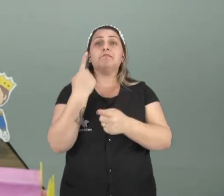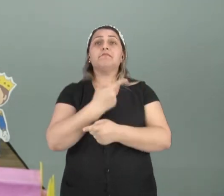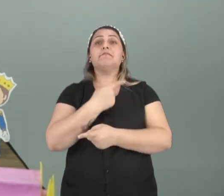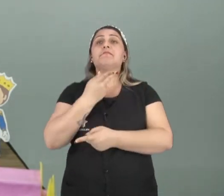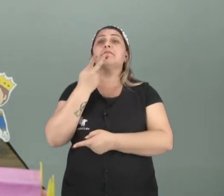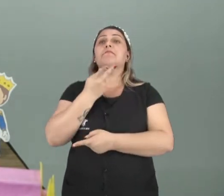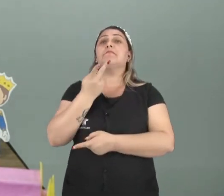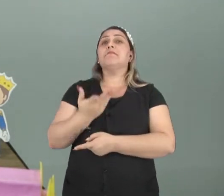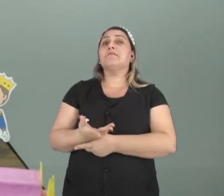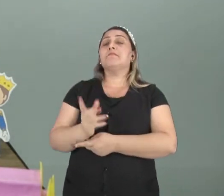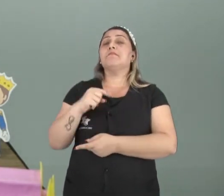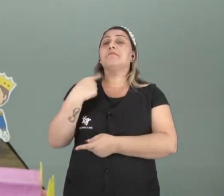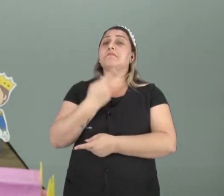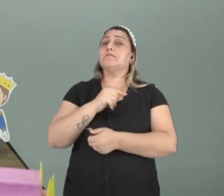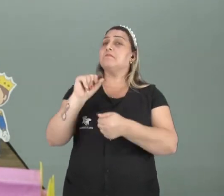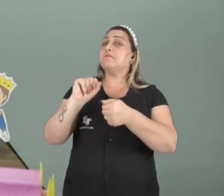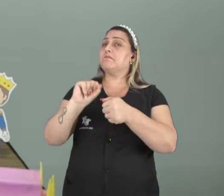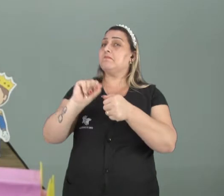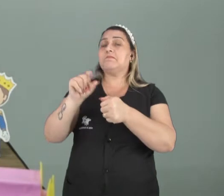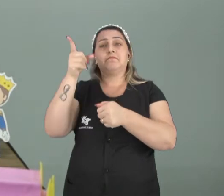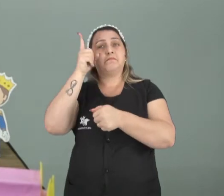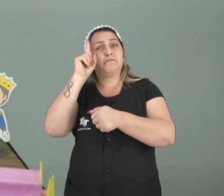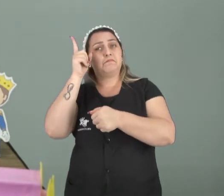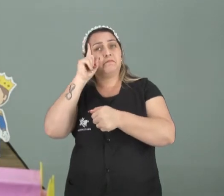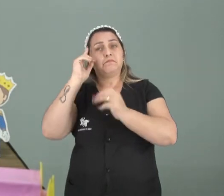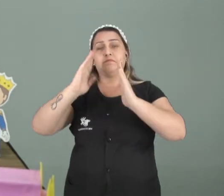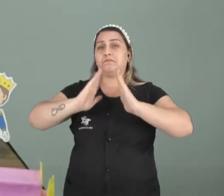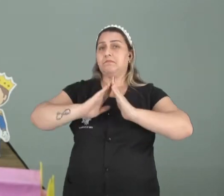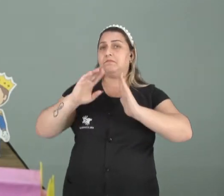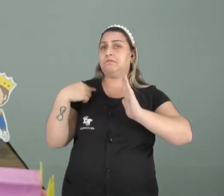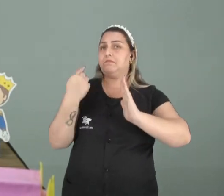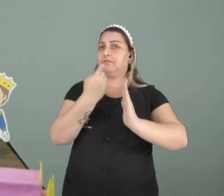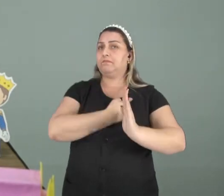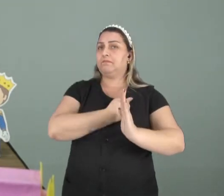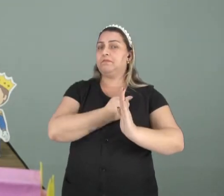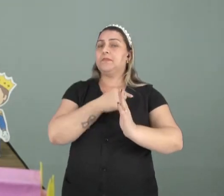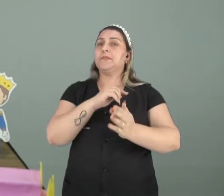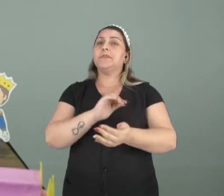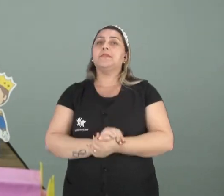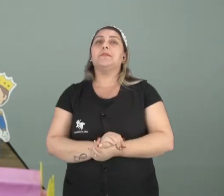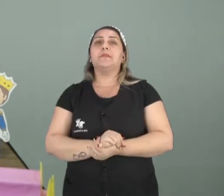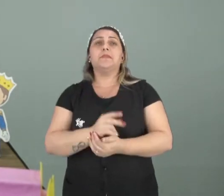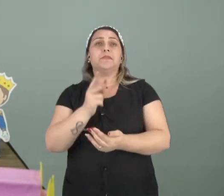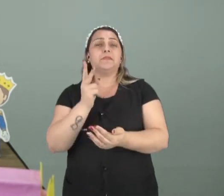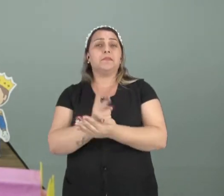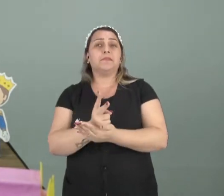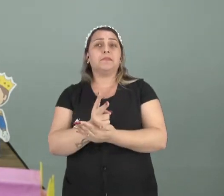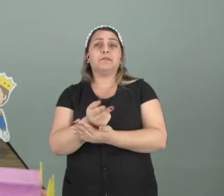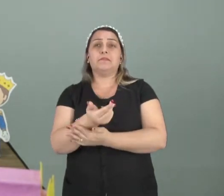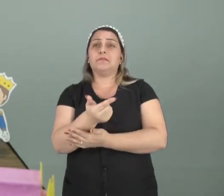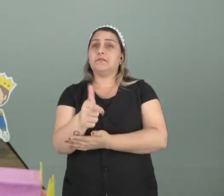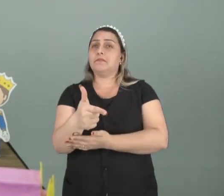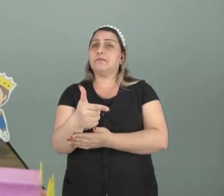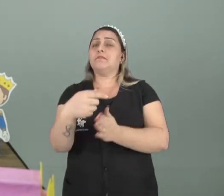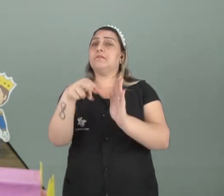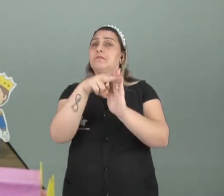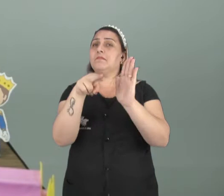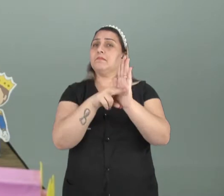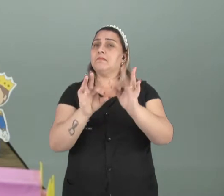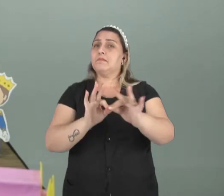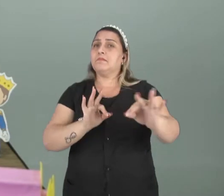falando aqui como nós podemos utilizar na nossa casa, no nosso dia a dia, sem ter essa